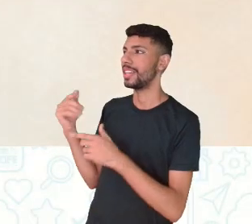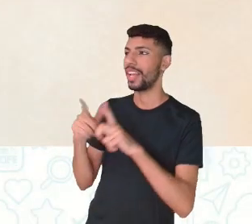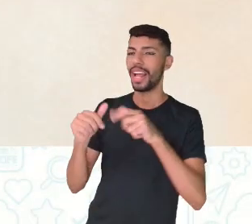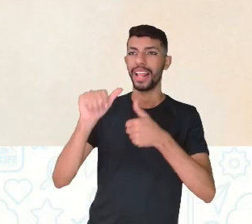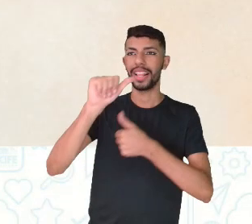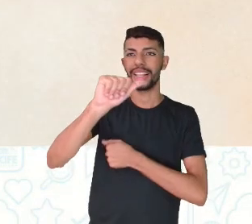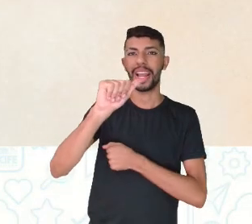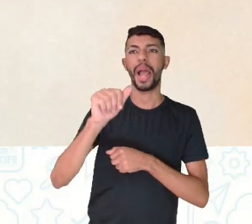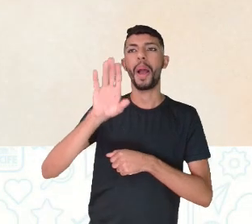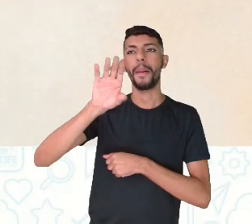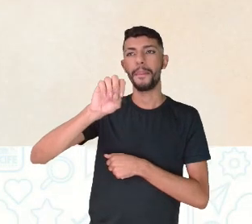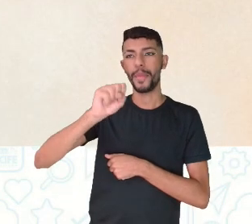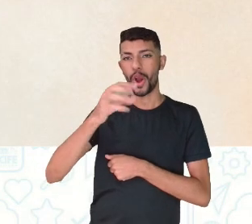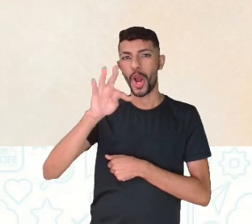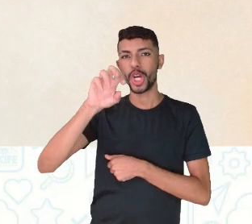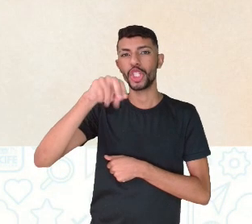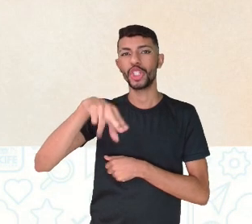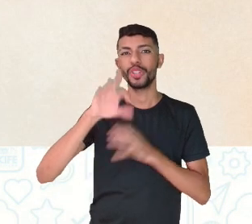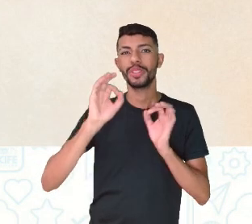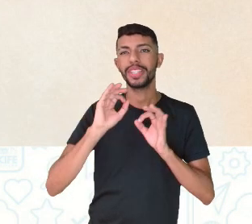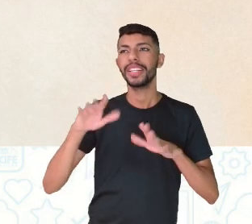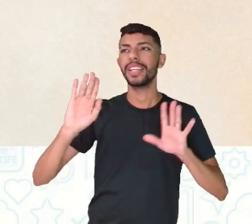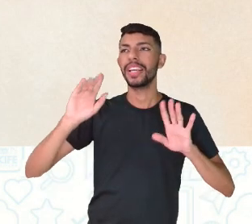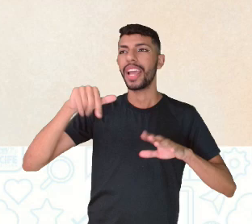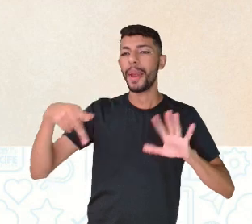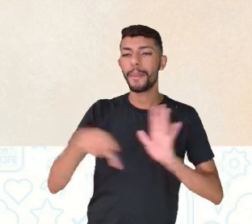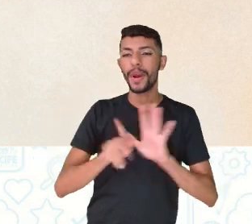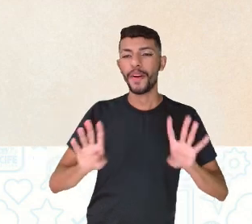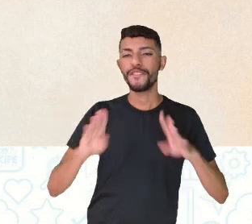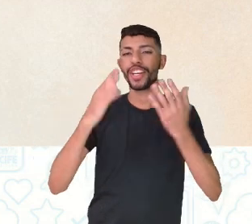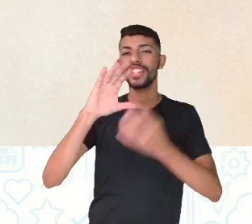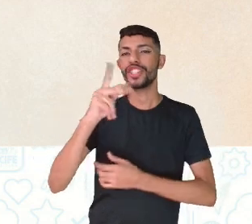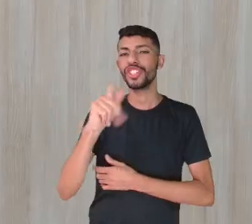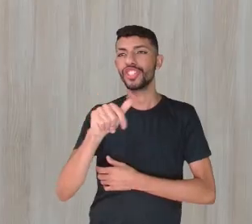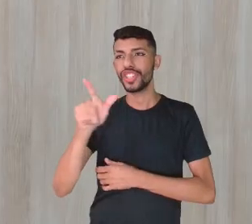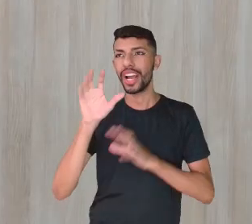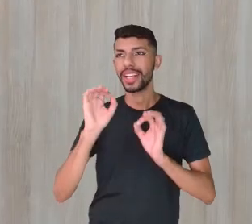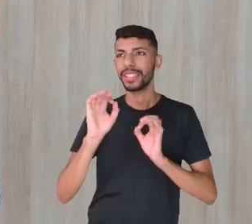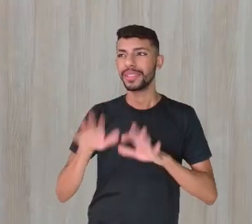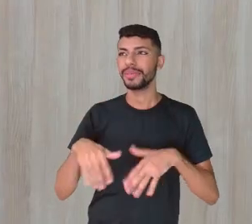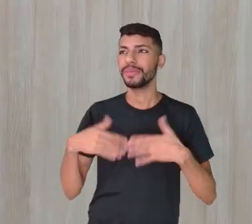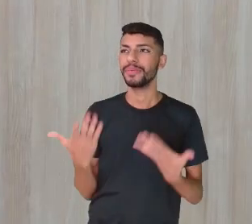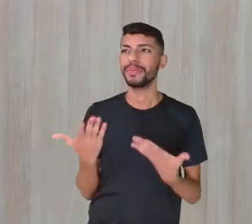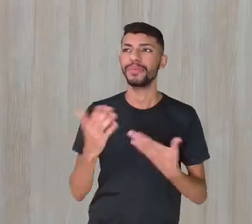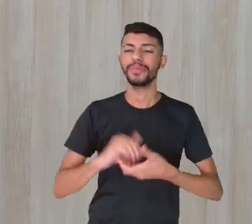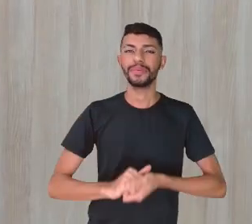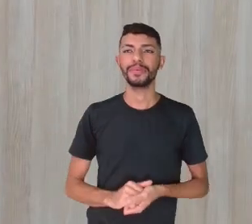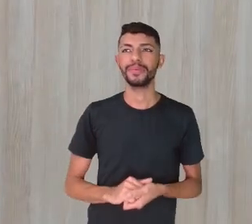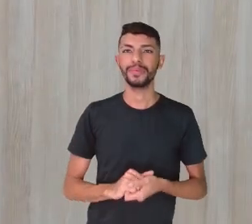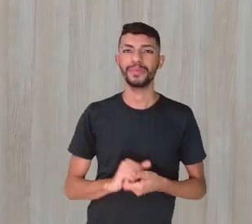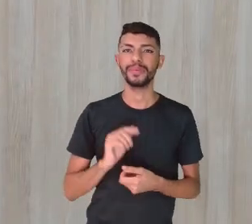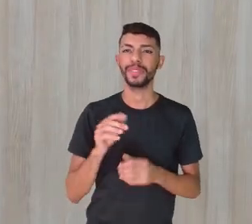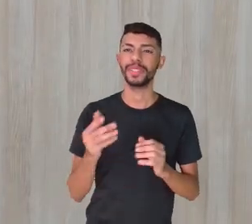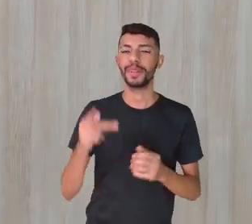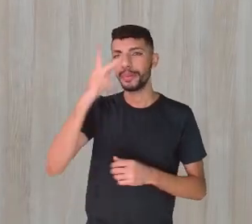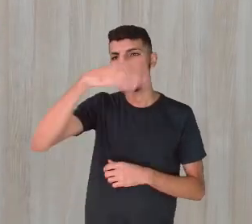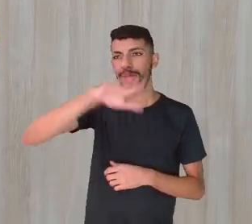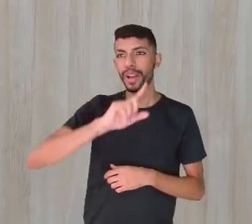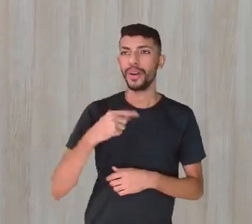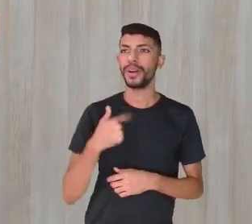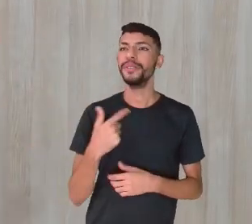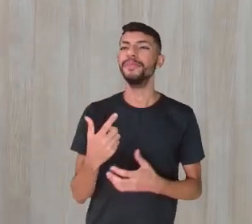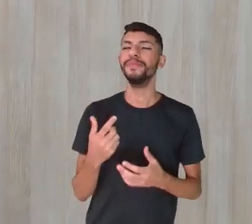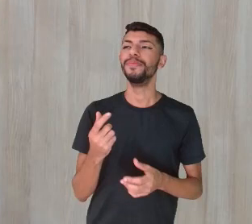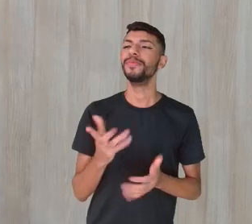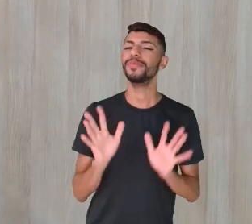A, Boston, não é isso? A festa do chá de Boston, exatamente. Então, gente, eu